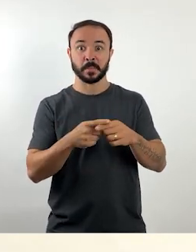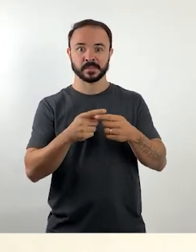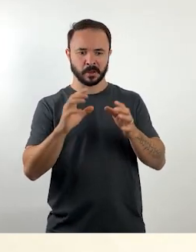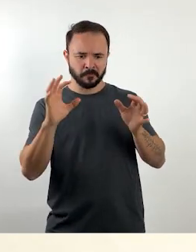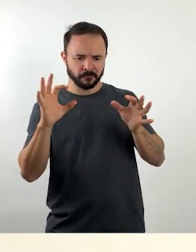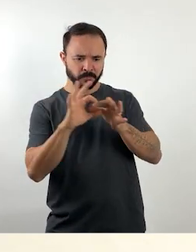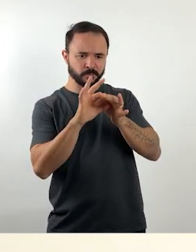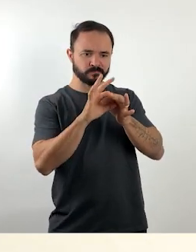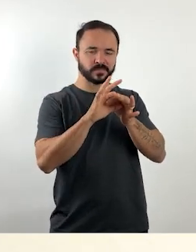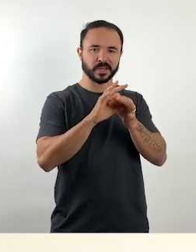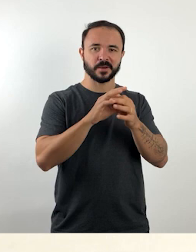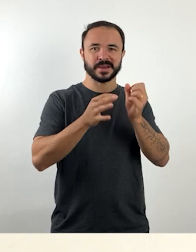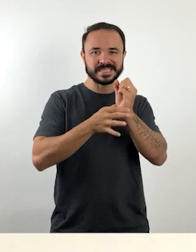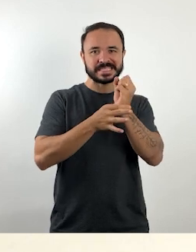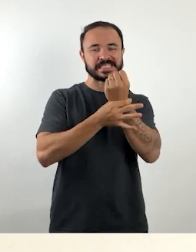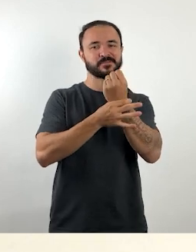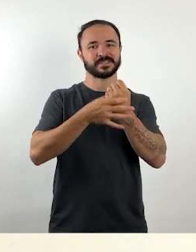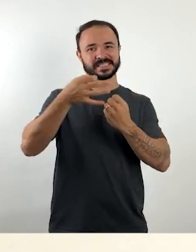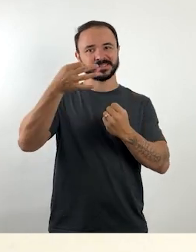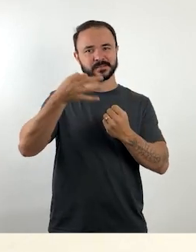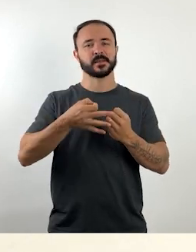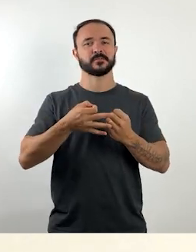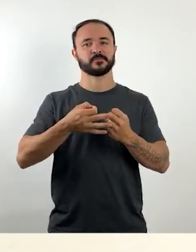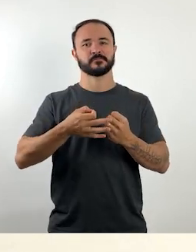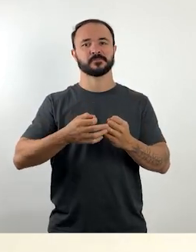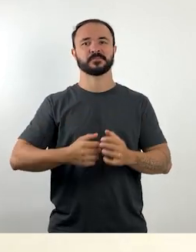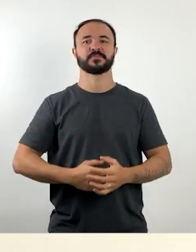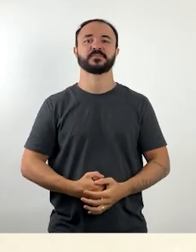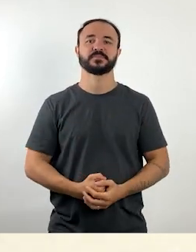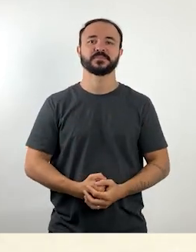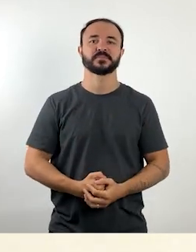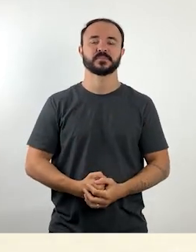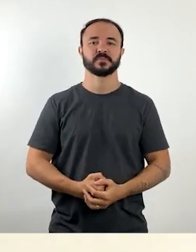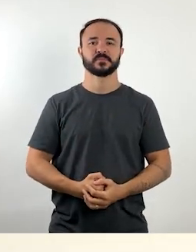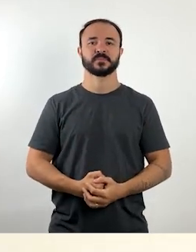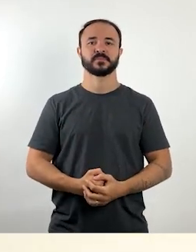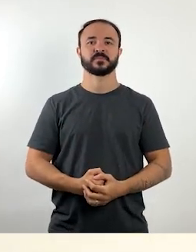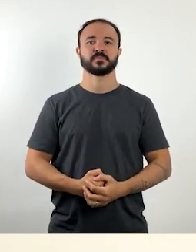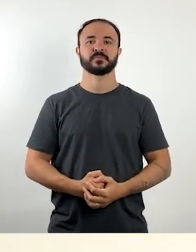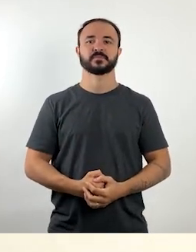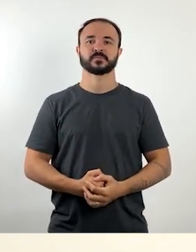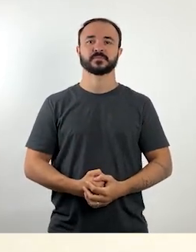ele arruma esse problema, resolve isso. Então, vou colocar aqui,